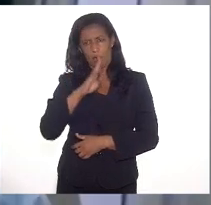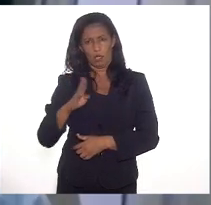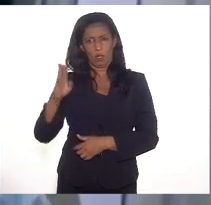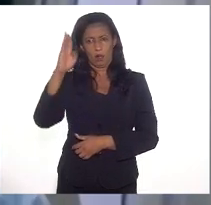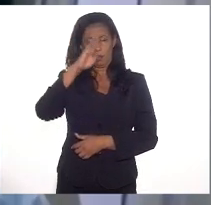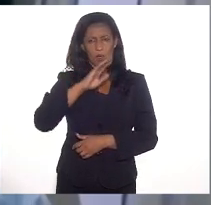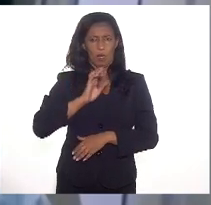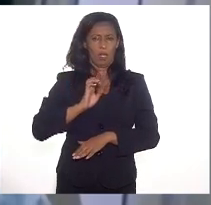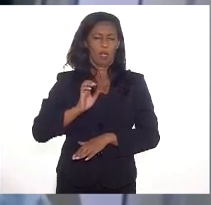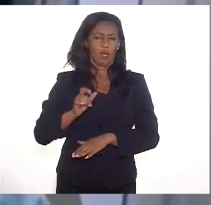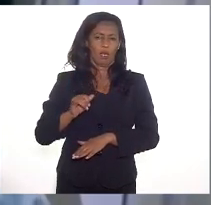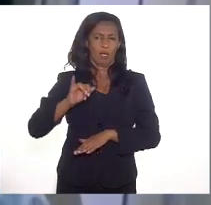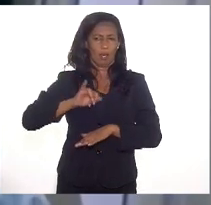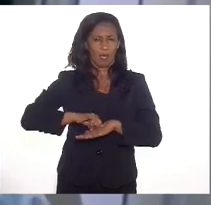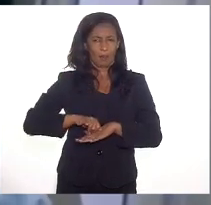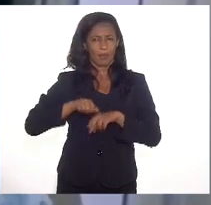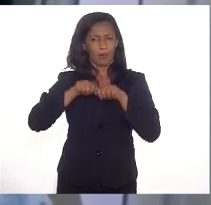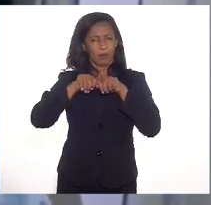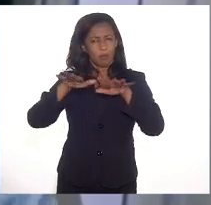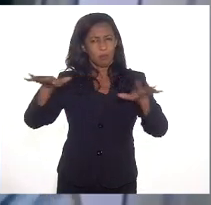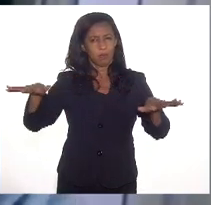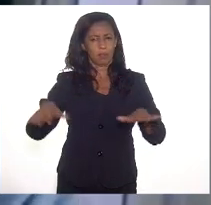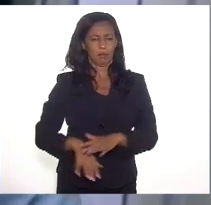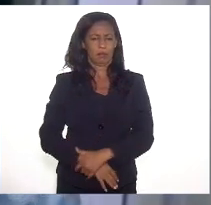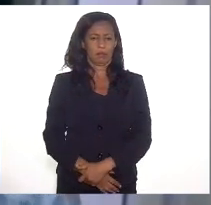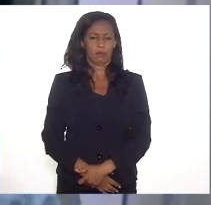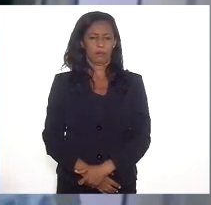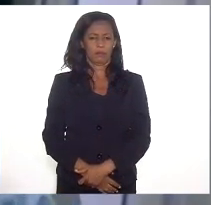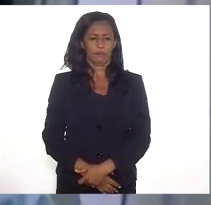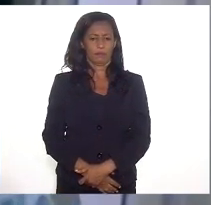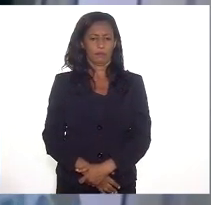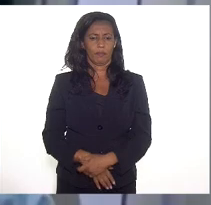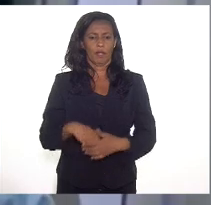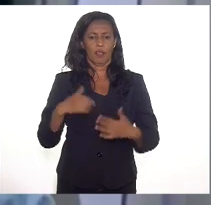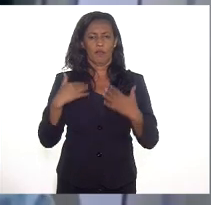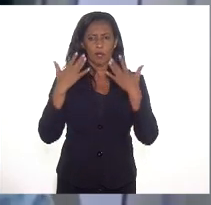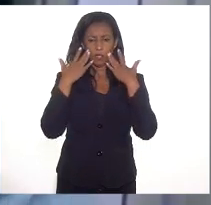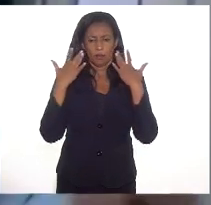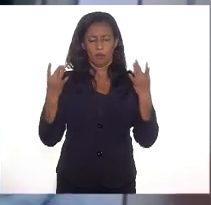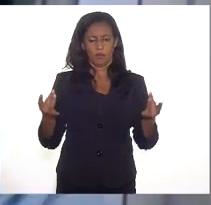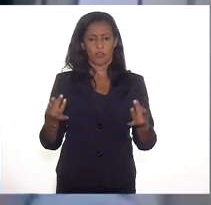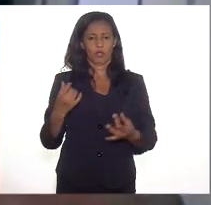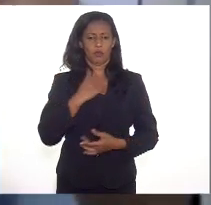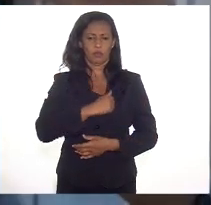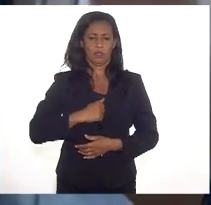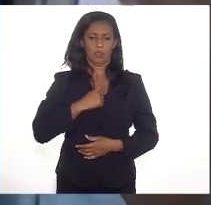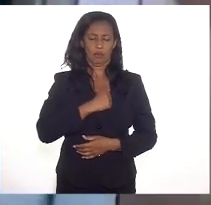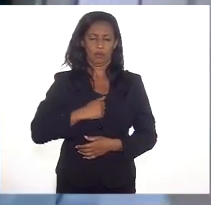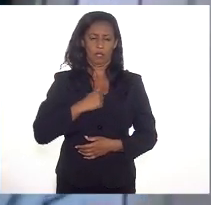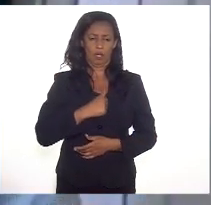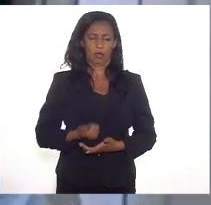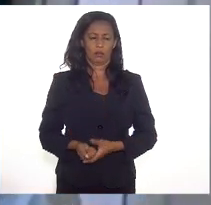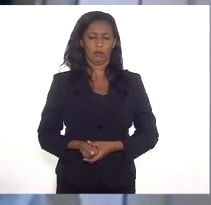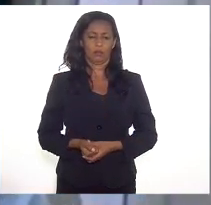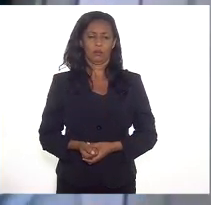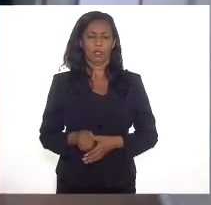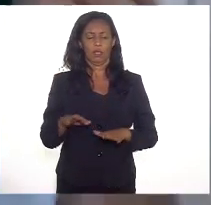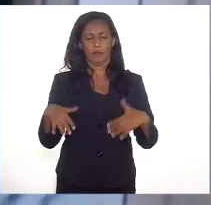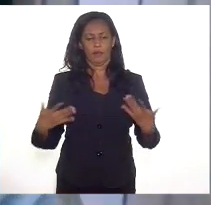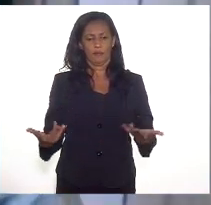na capital mundial da pandemia, lamentavelmente. Portanto, eu faço aqui essa manifestação de saudade, de,